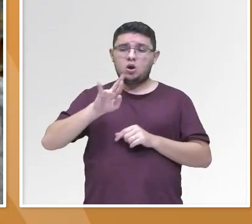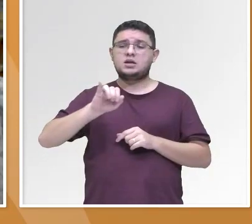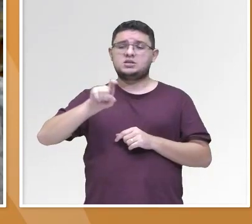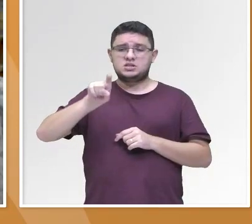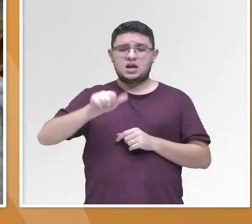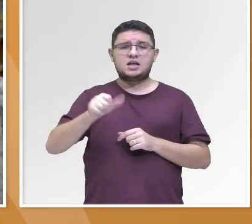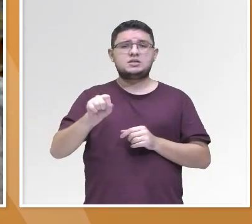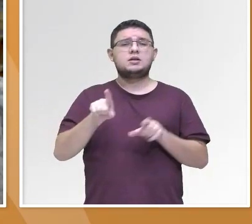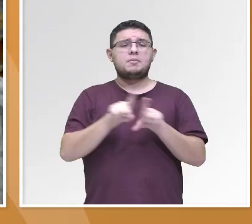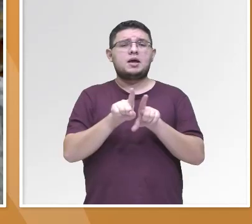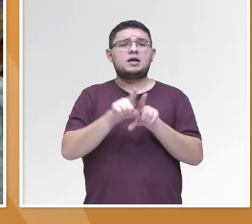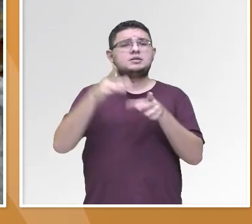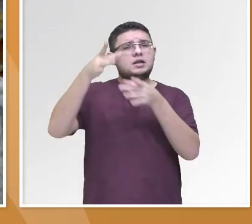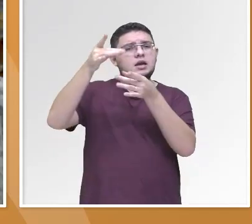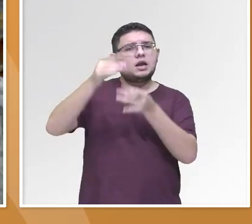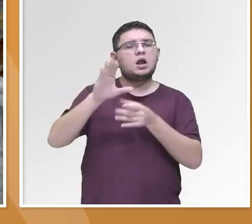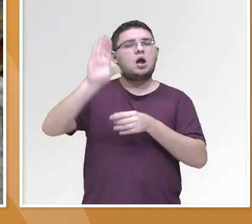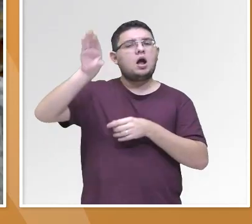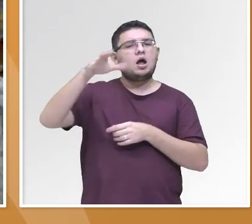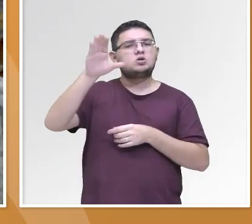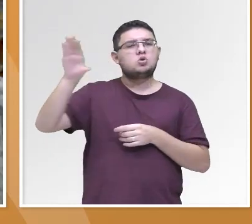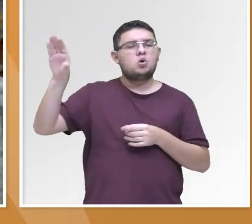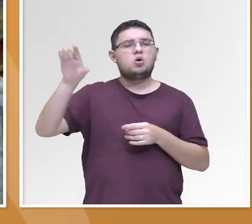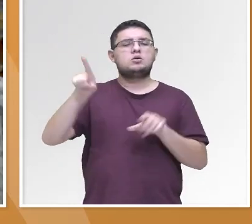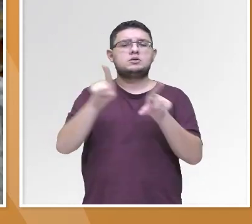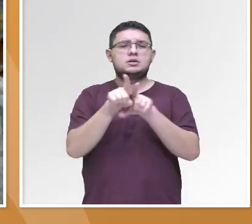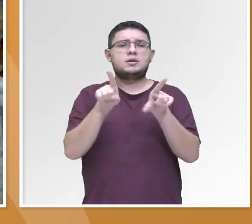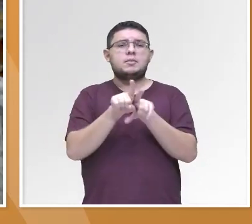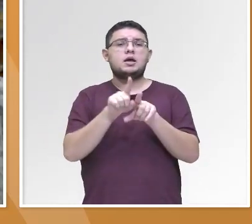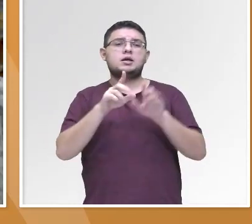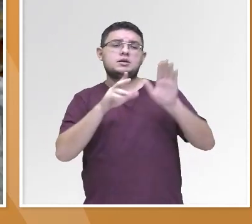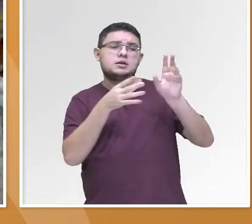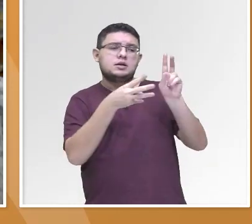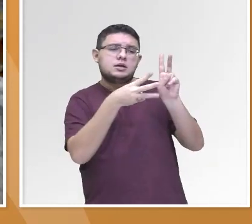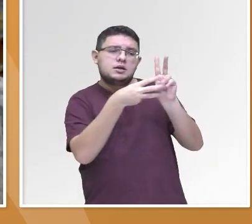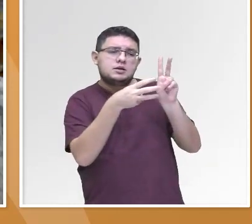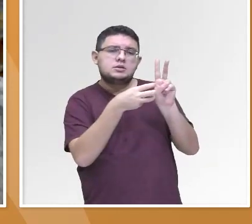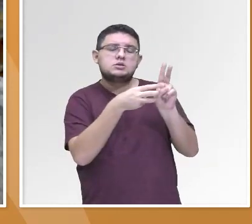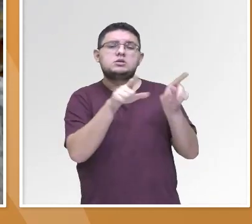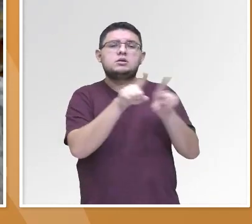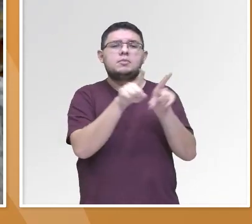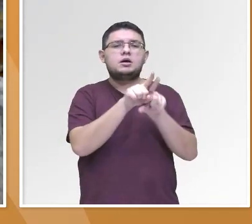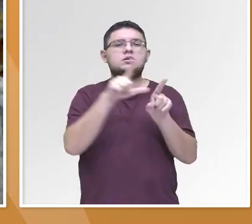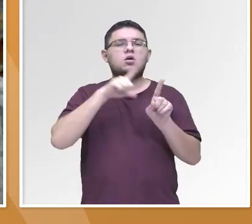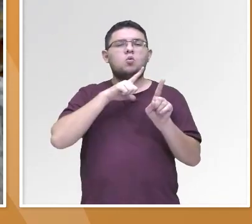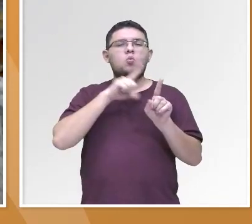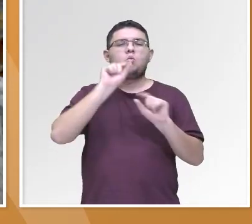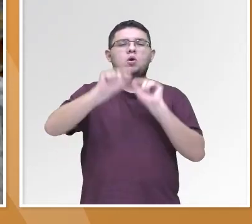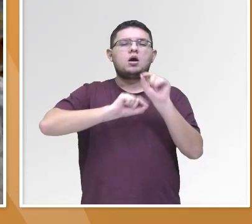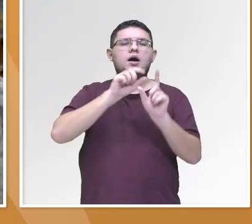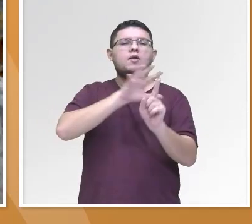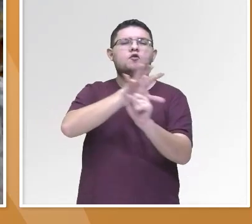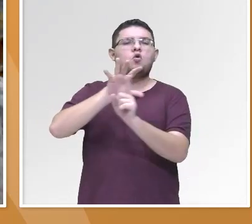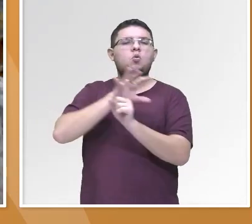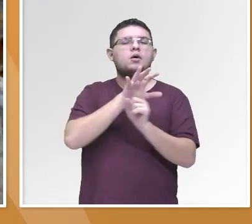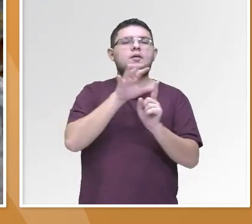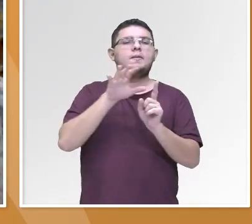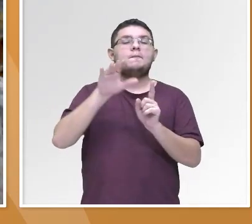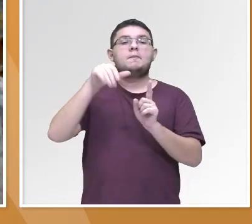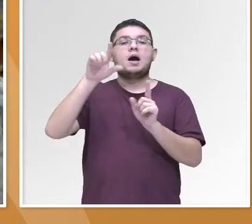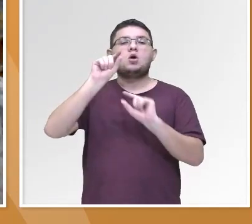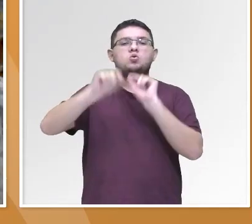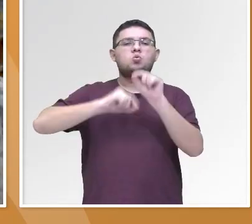com os elementos católicos, os elementos indígenas e uma grande influência do